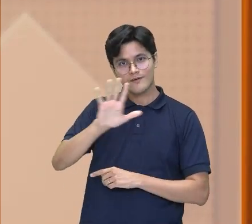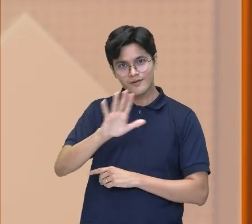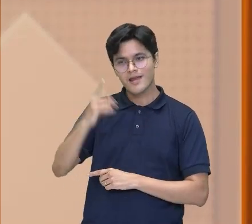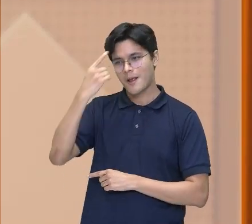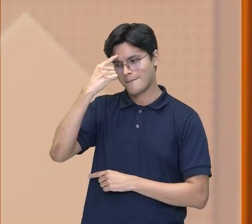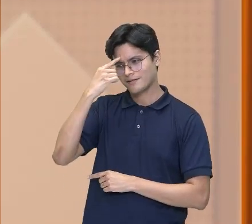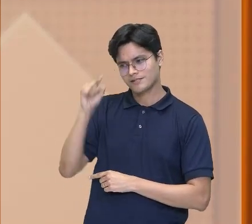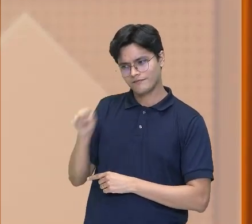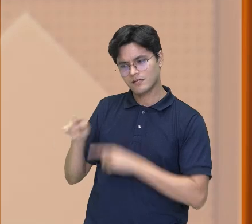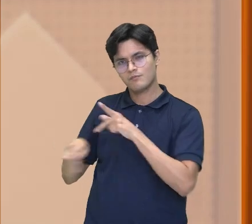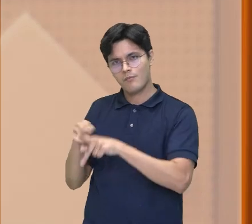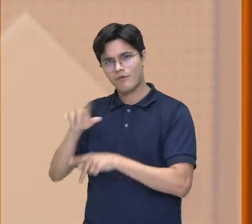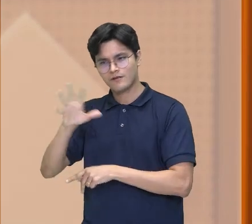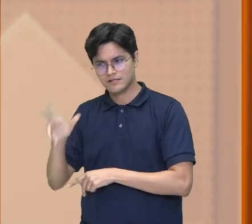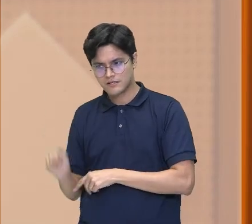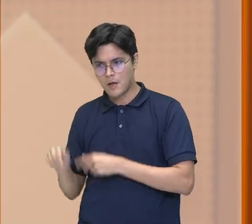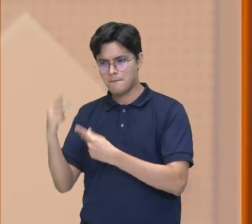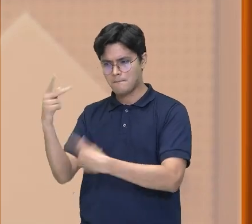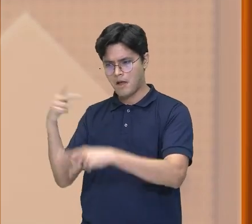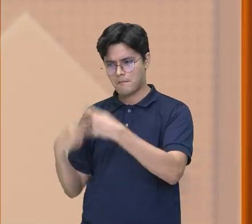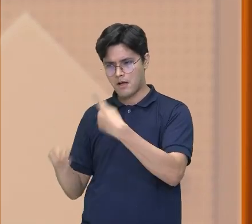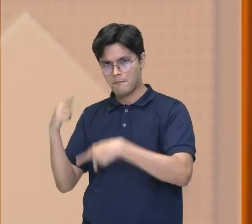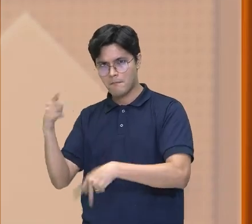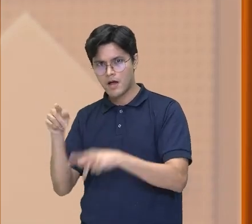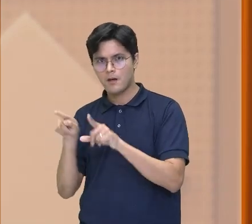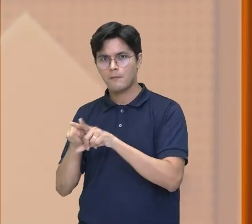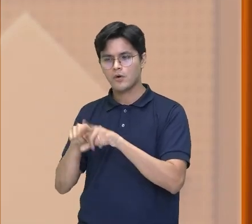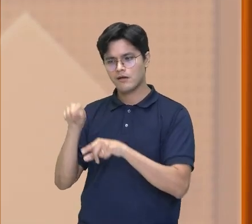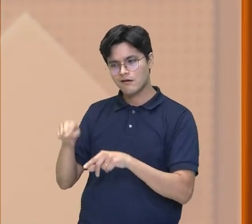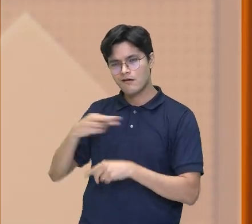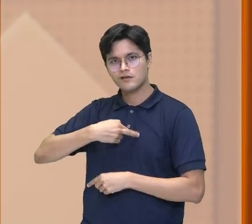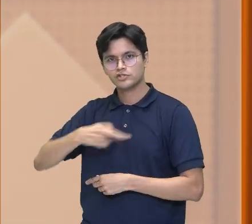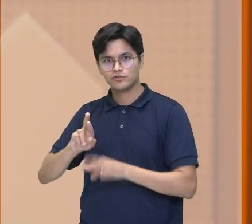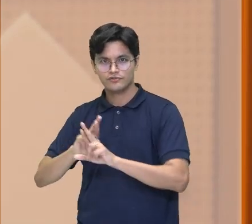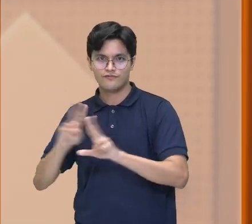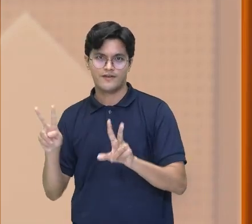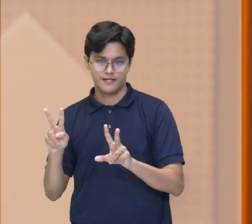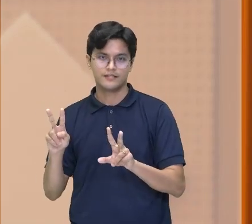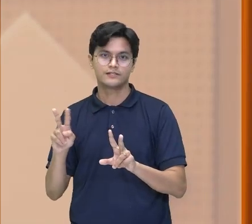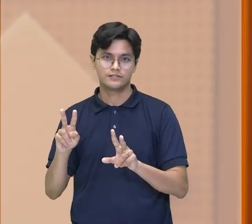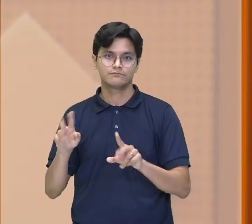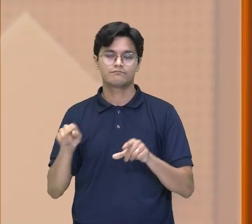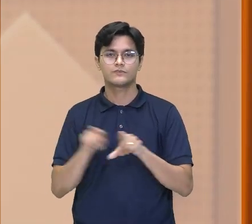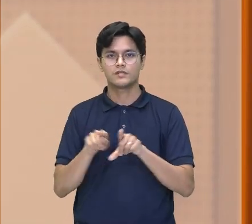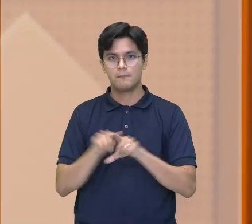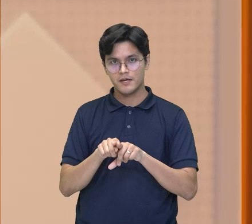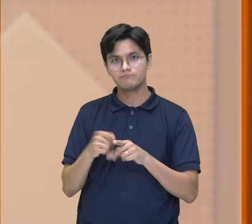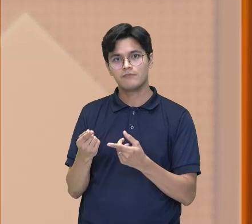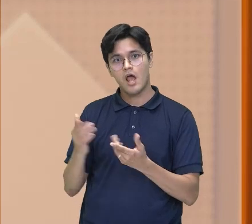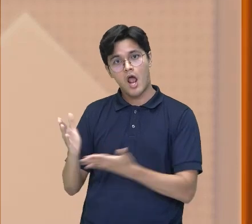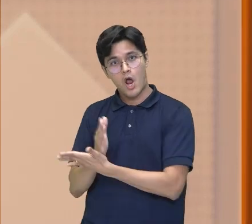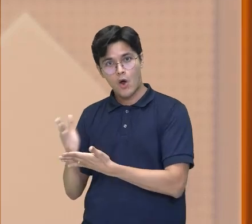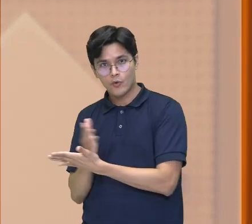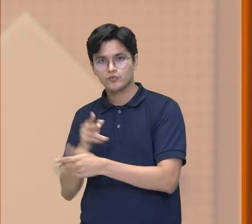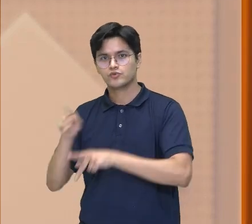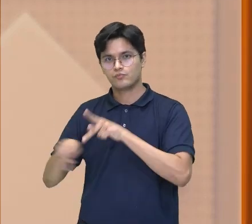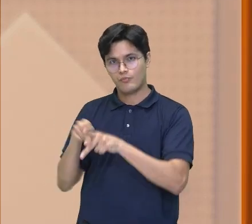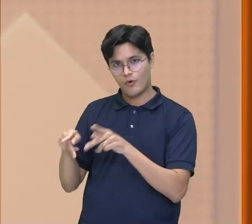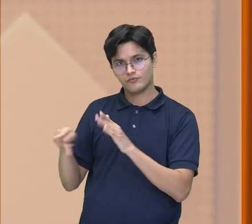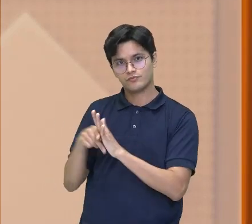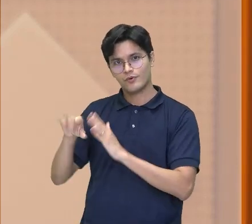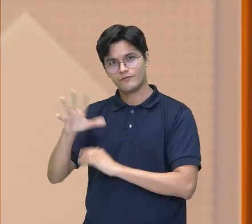europeia. Canibalismo, algumas tribos, né, africanas realmente praticavam esse tipo